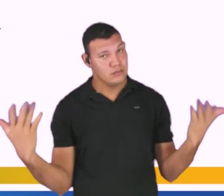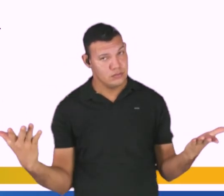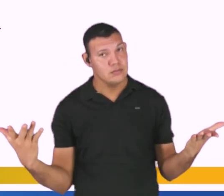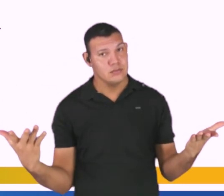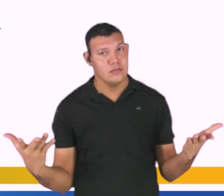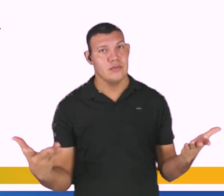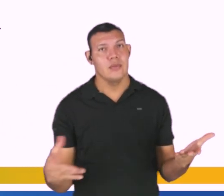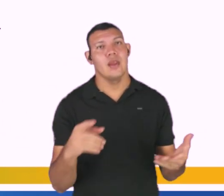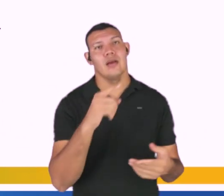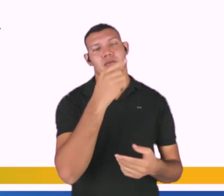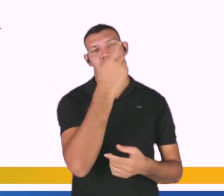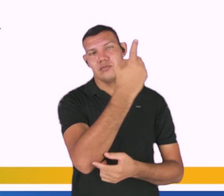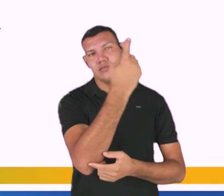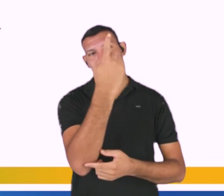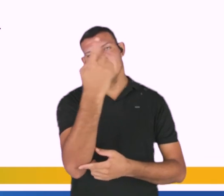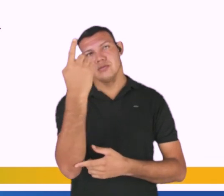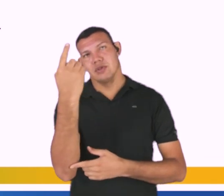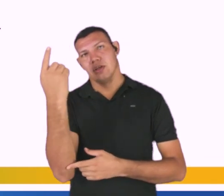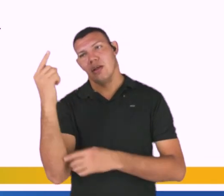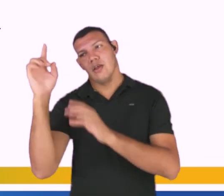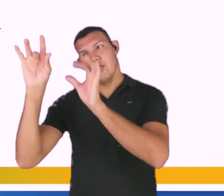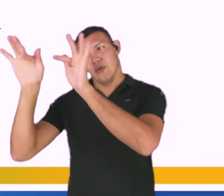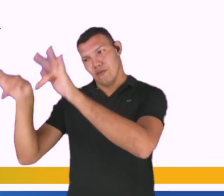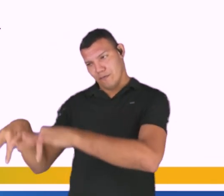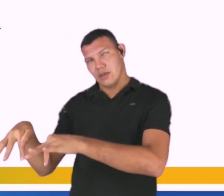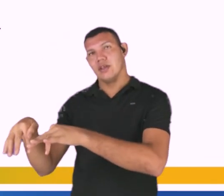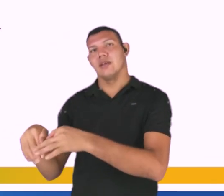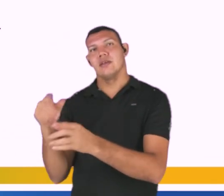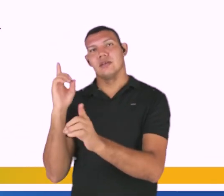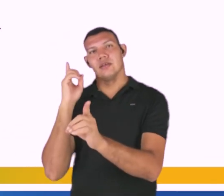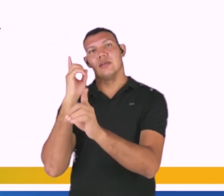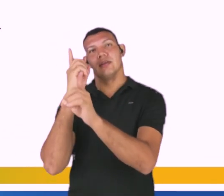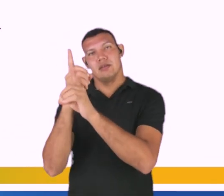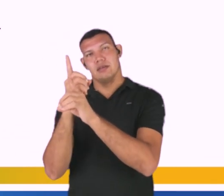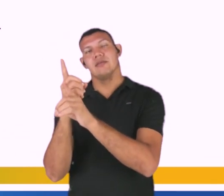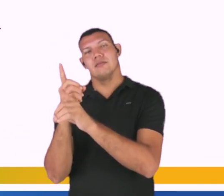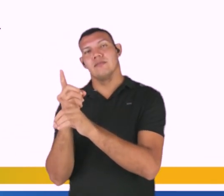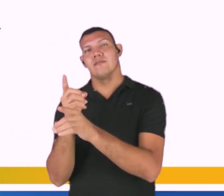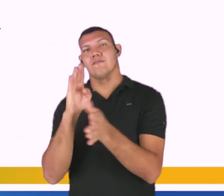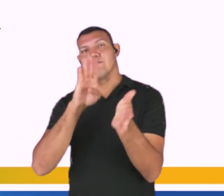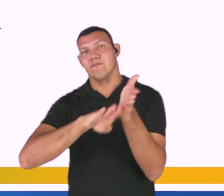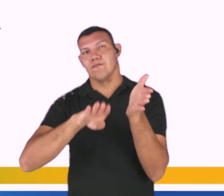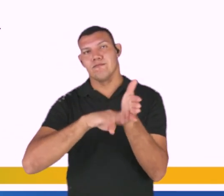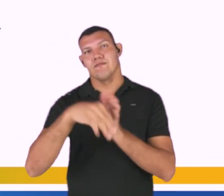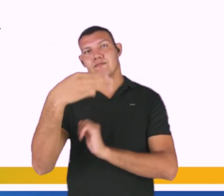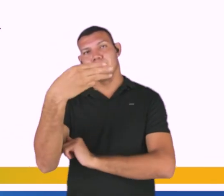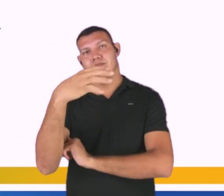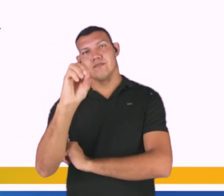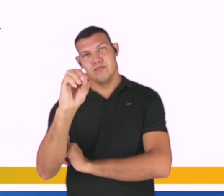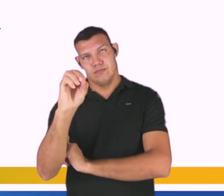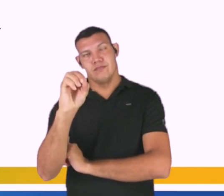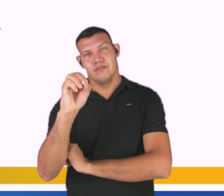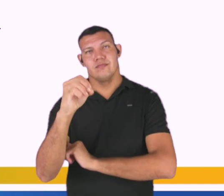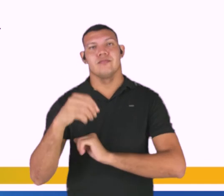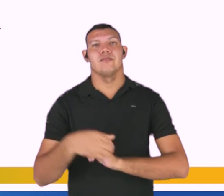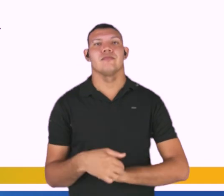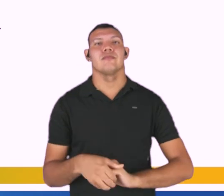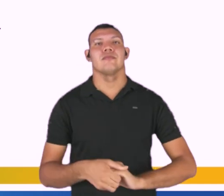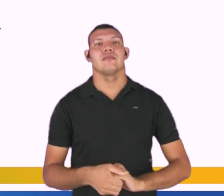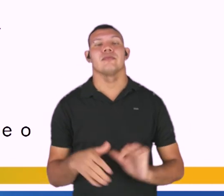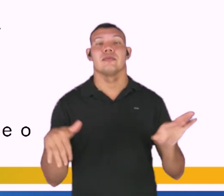termo a termo até chegar ao nosso final e encontrarmos o nosso resto que é 30 nesse caso